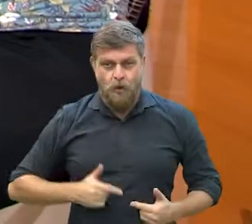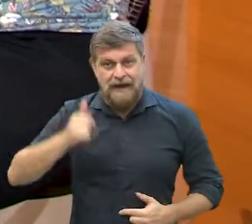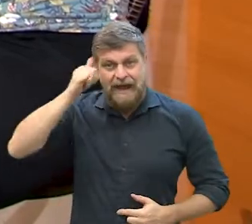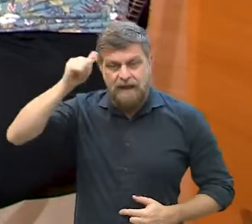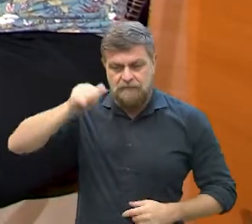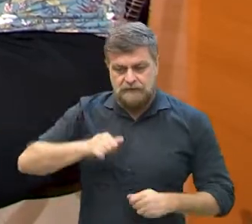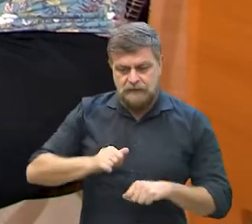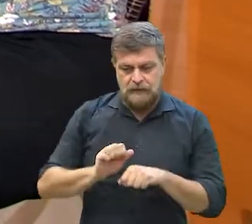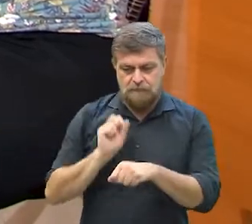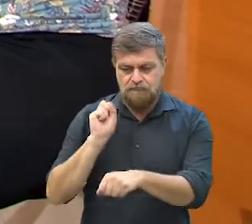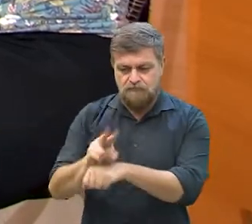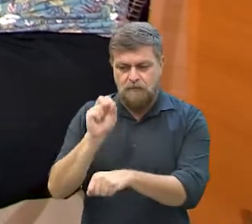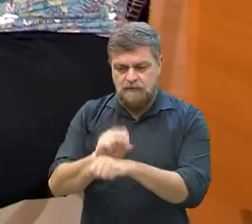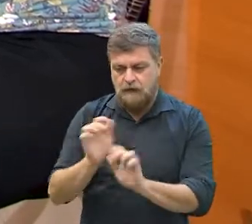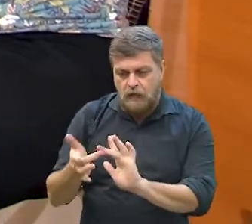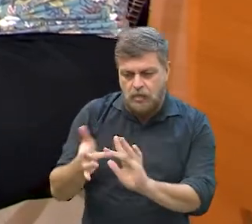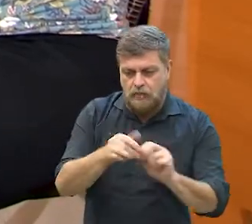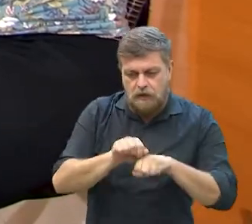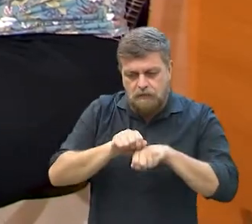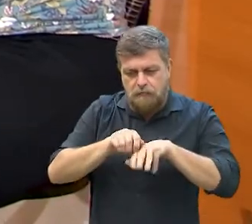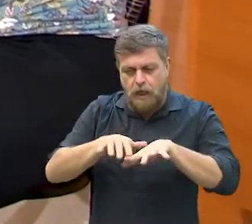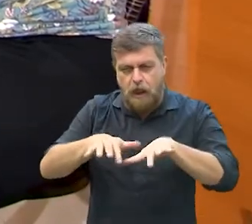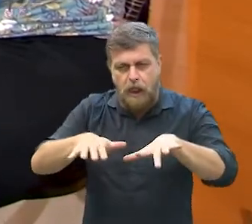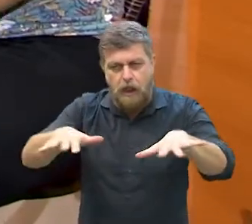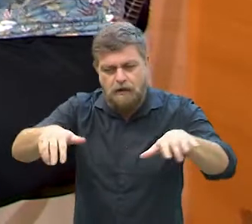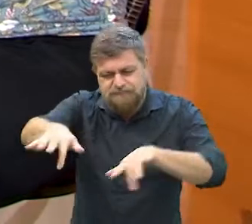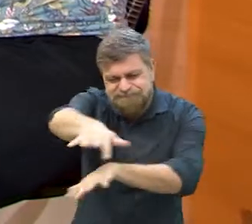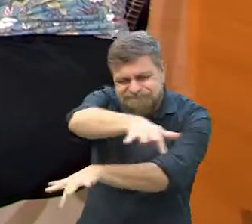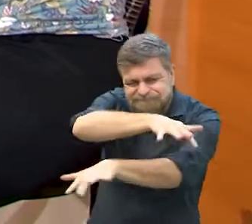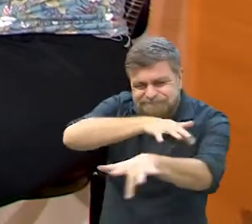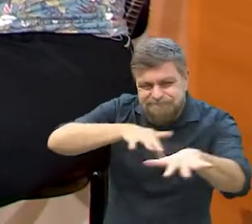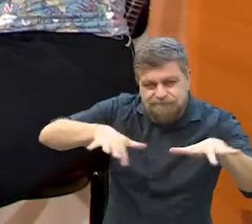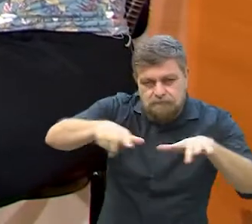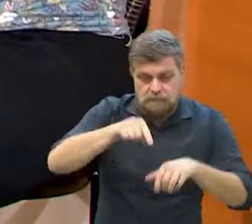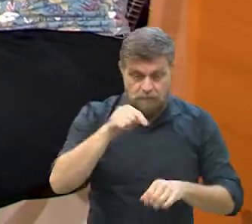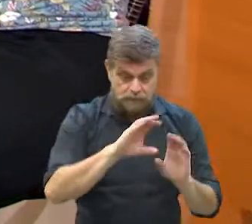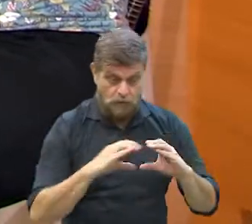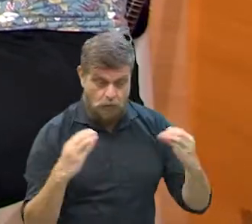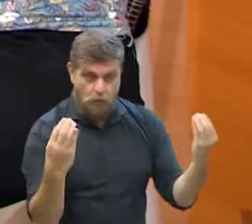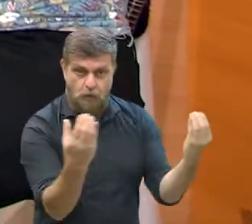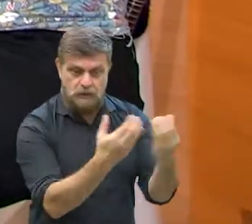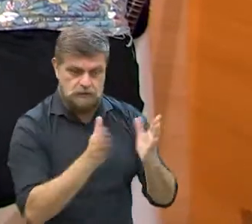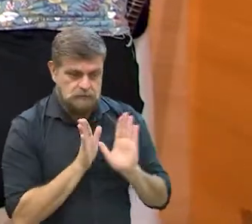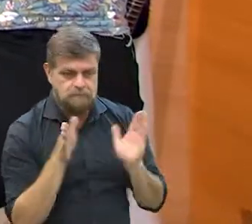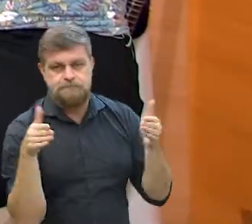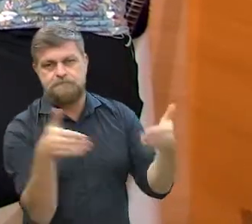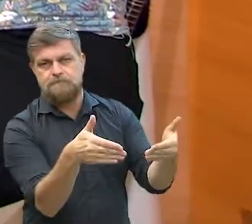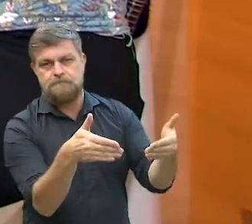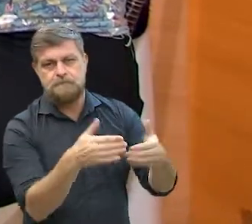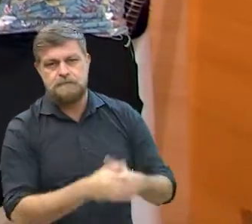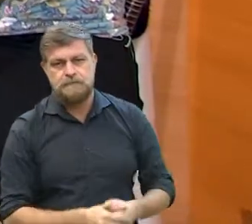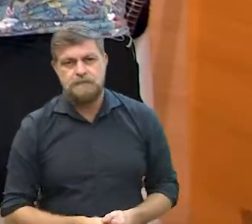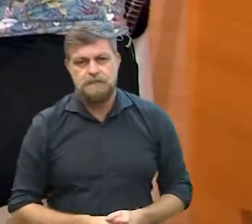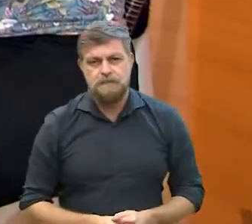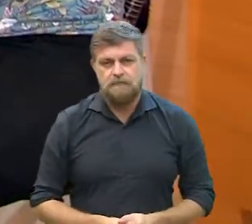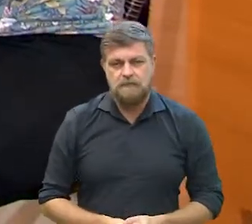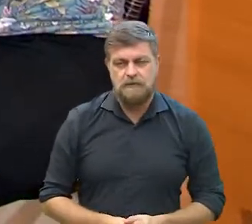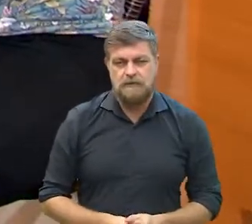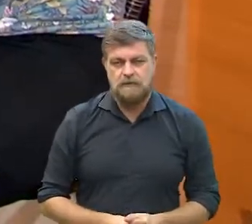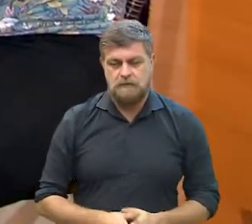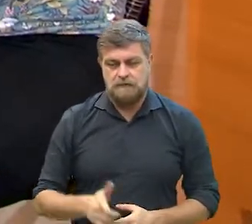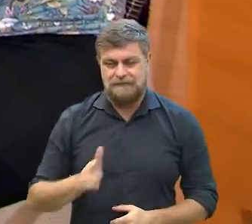evitar a propagação e o contágio do vírus. Então, de novo, o coletivo tem que ser levado em conta.